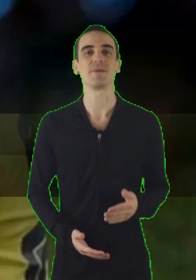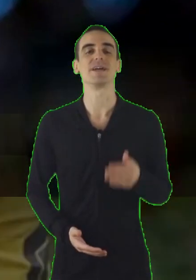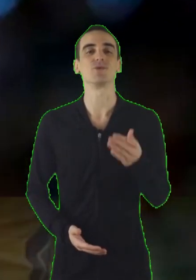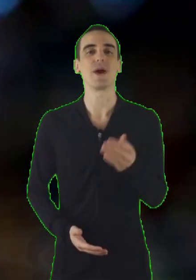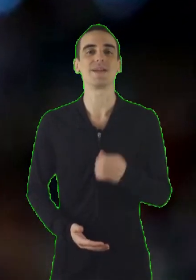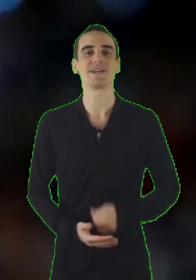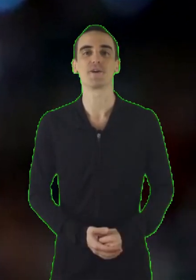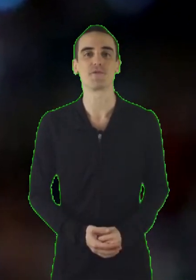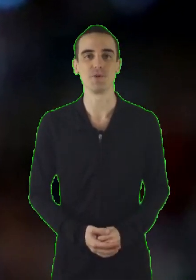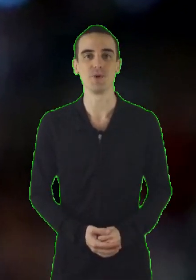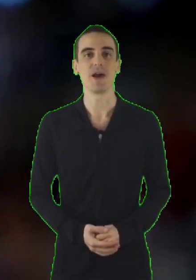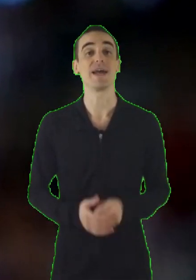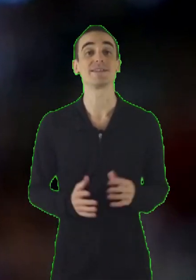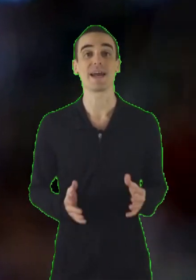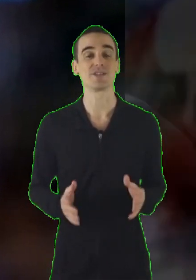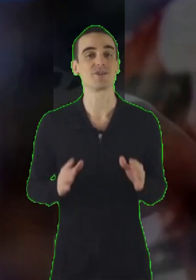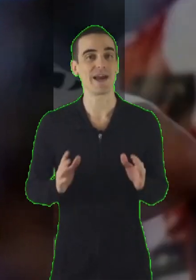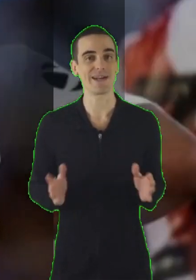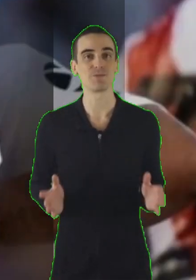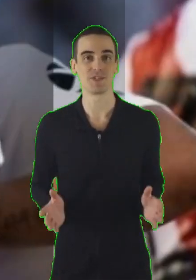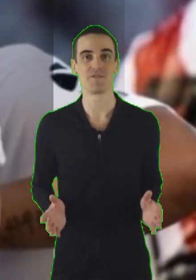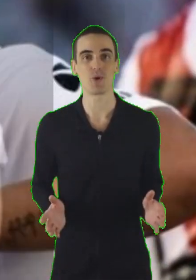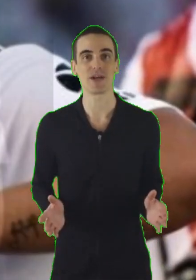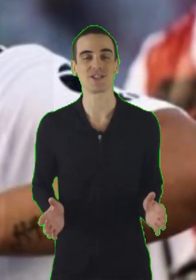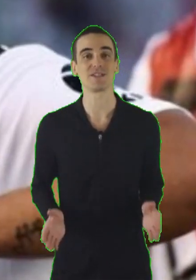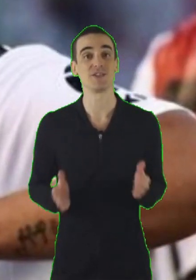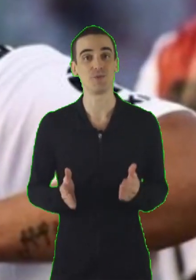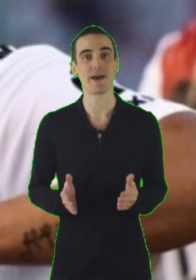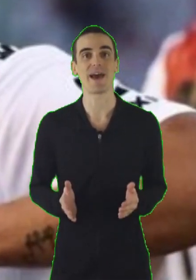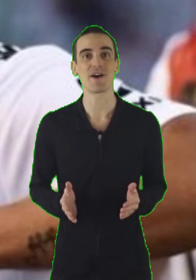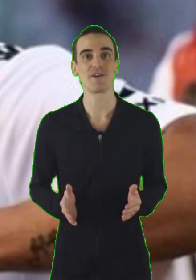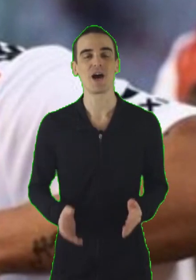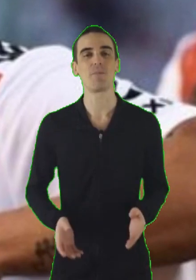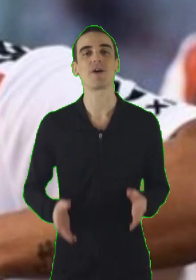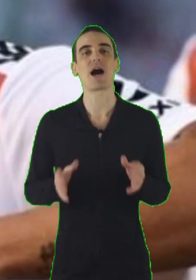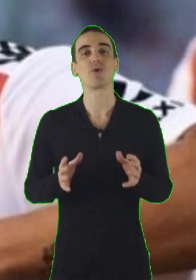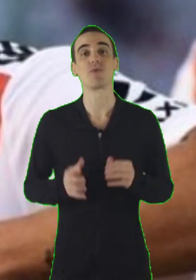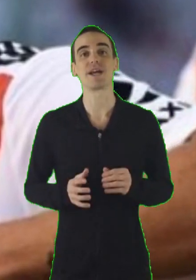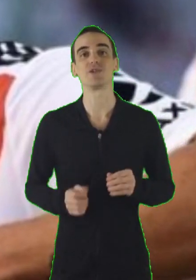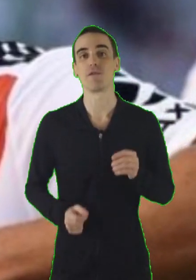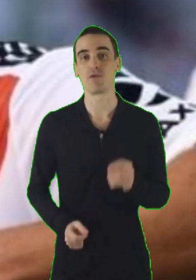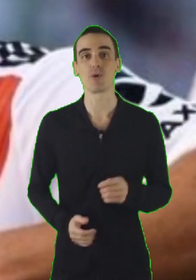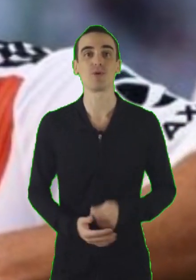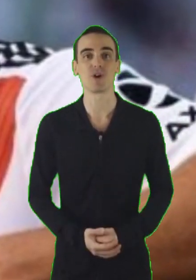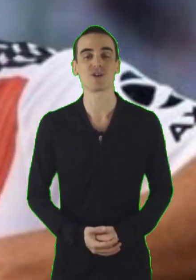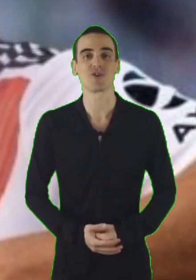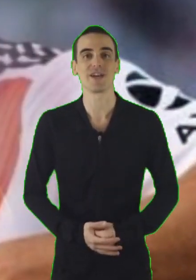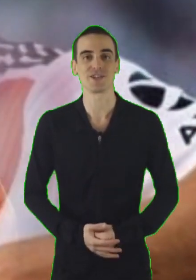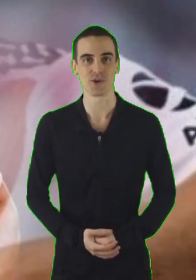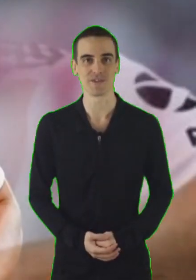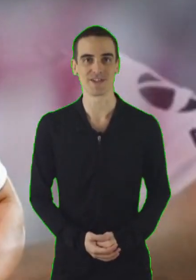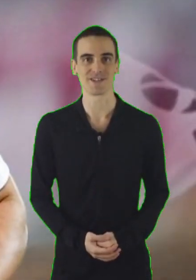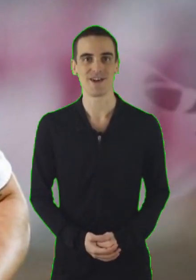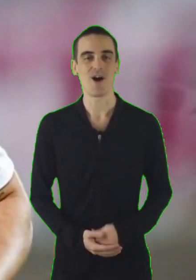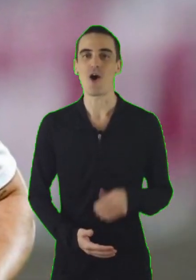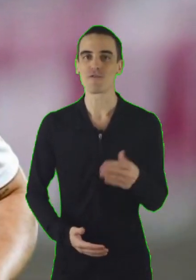a pedida de salário do jogador, que deseja ganhar cerca de 100 mil dólares, 518,7 mil reais na atual cotação, livres de